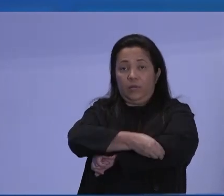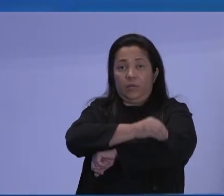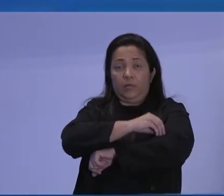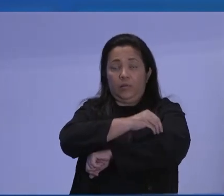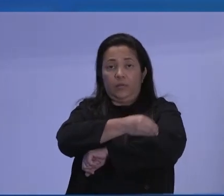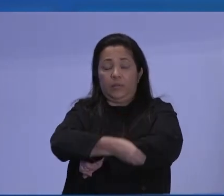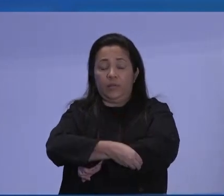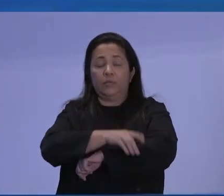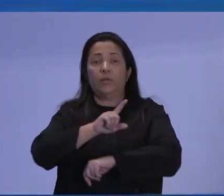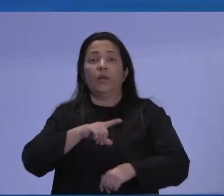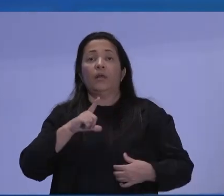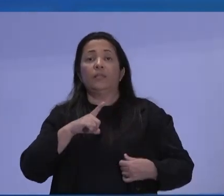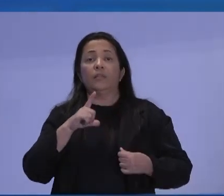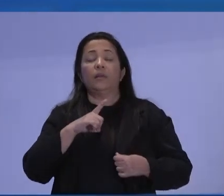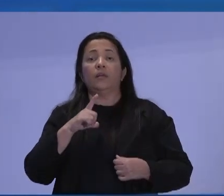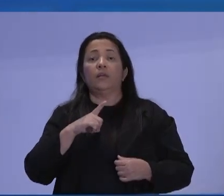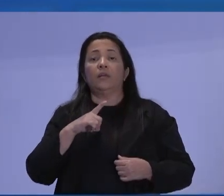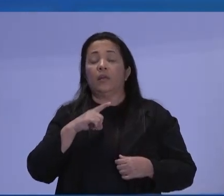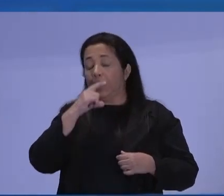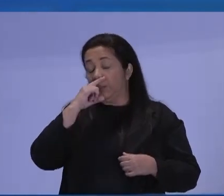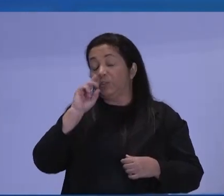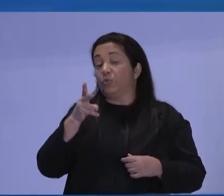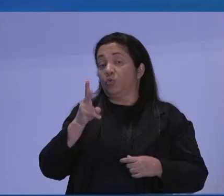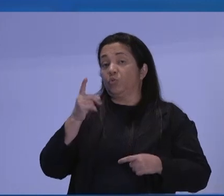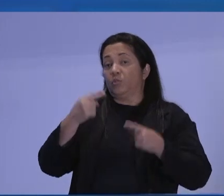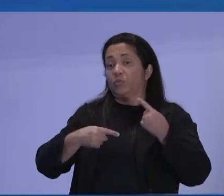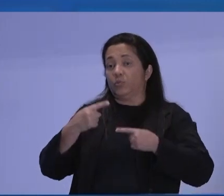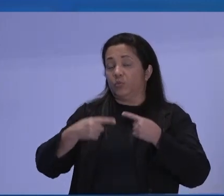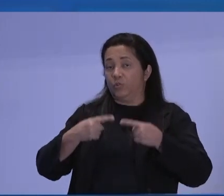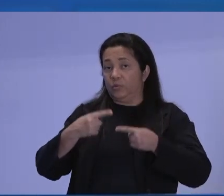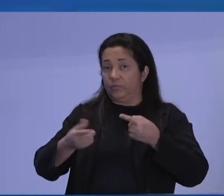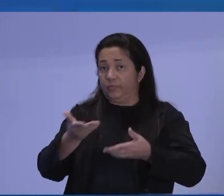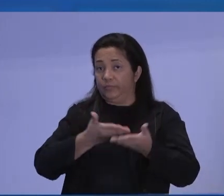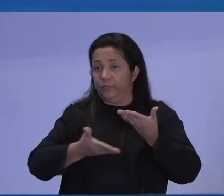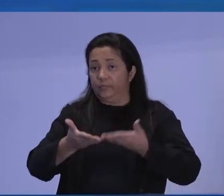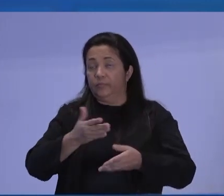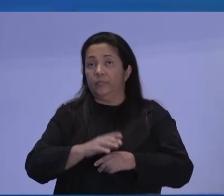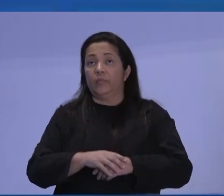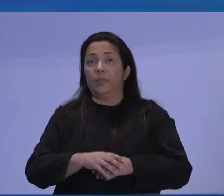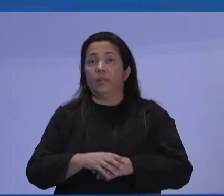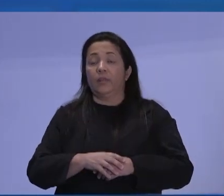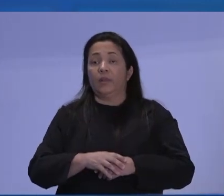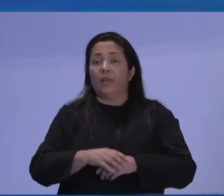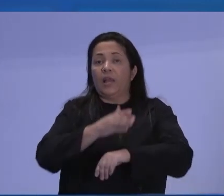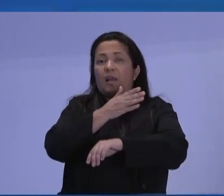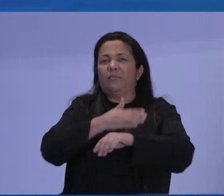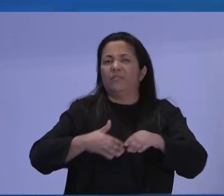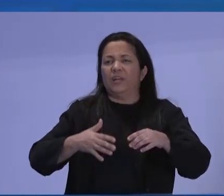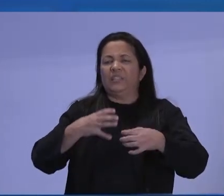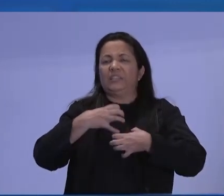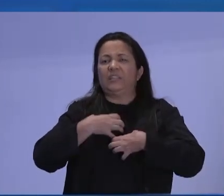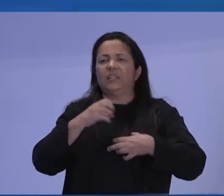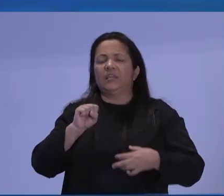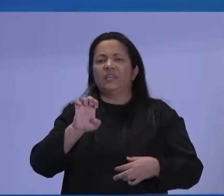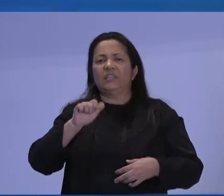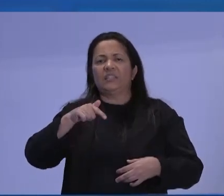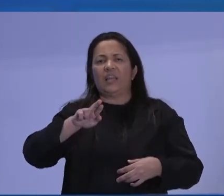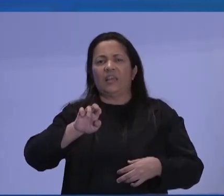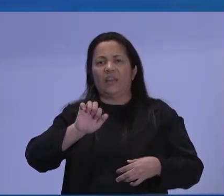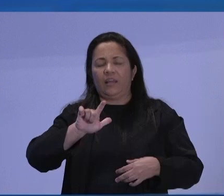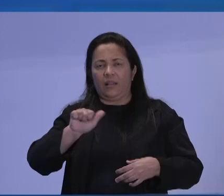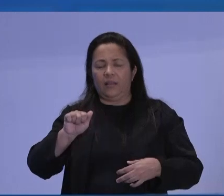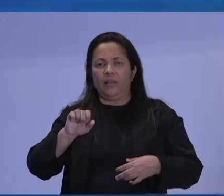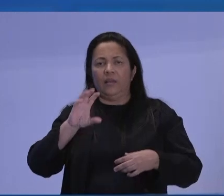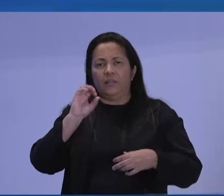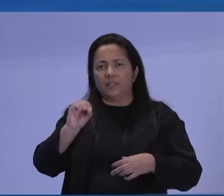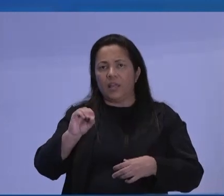está para impedimento, então está em discussão qual é o melhor nome, mas quando a gente fala das sequelas, ela é classificada em grau 0, 1 e 2,